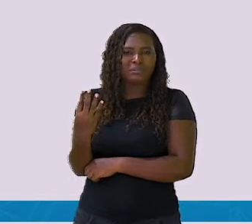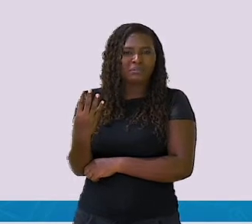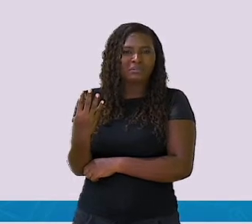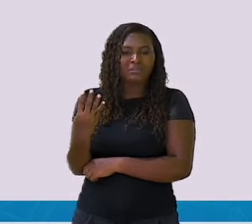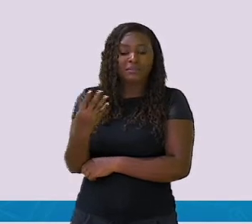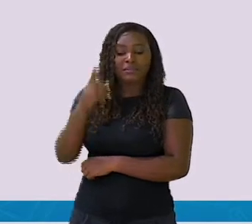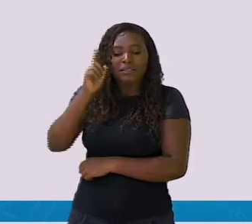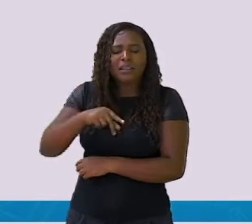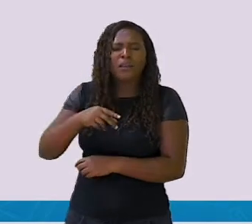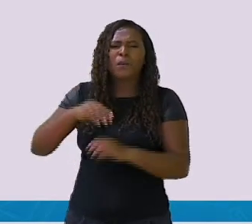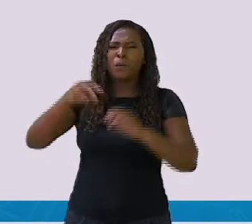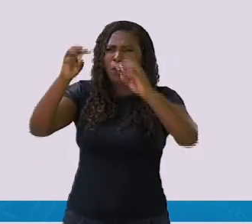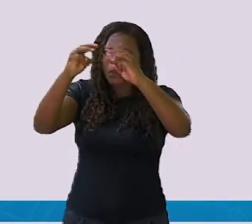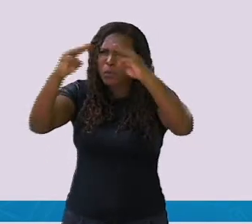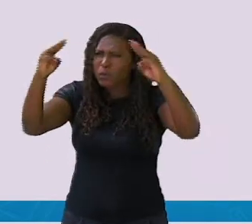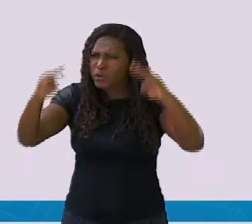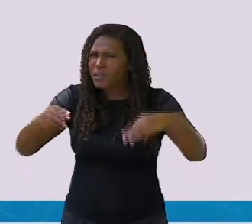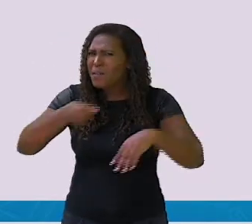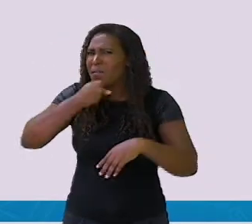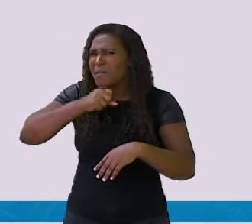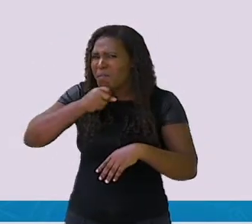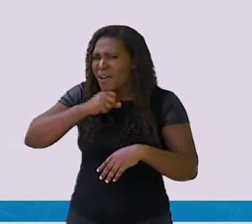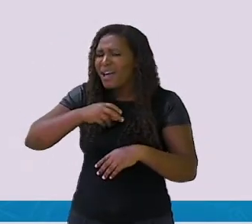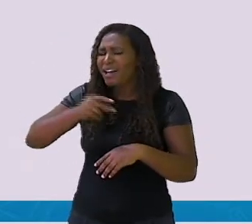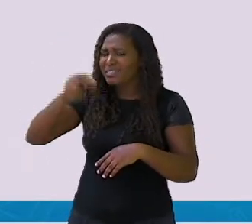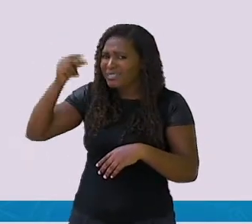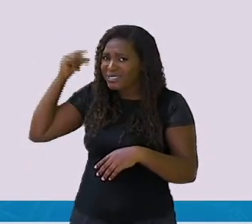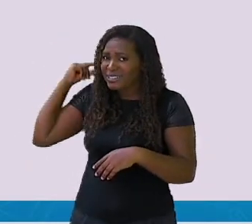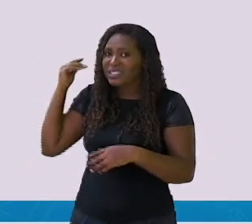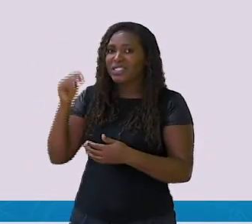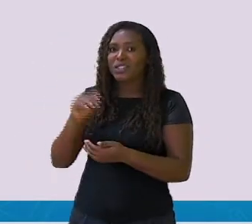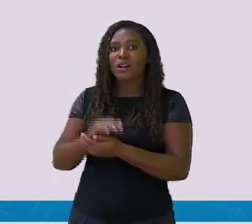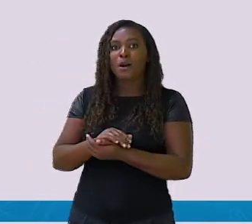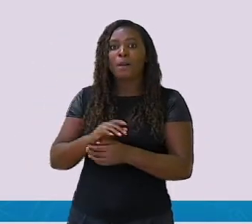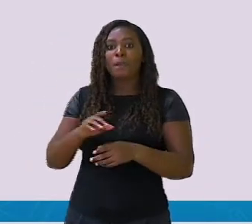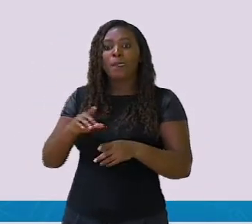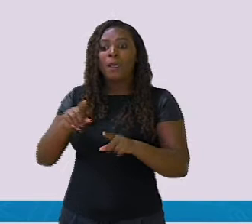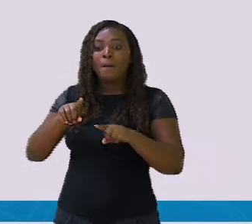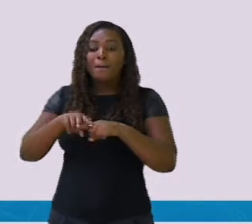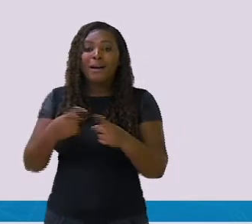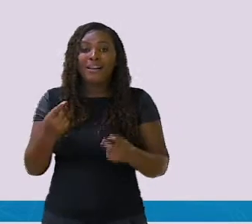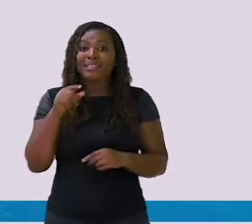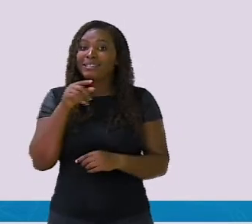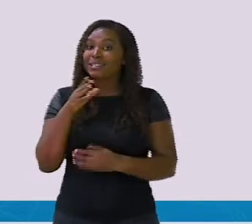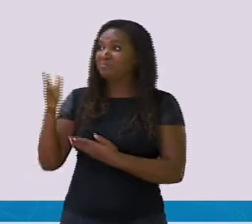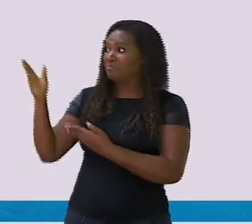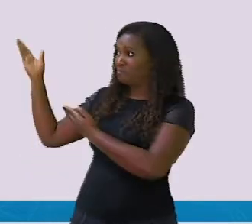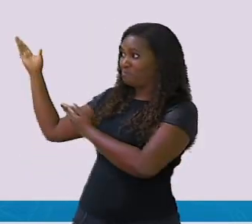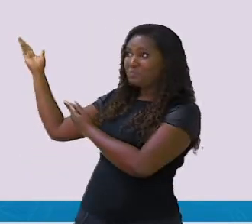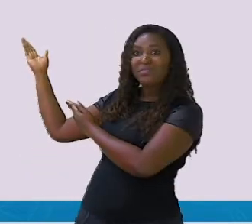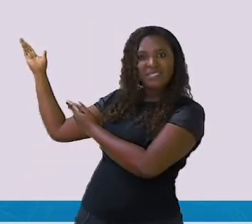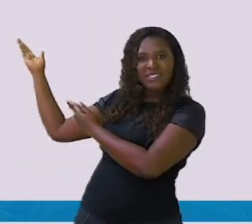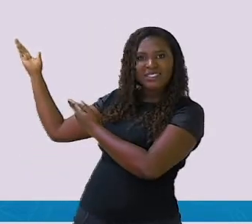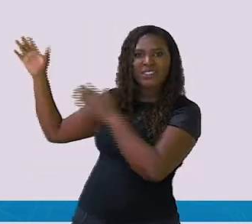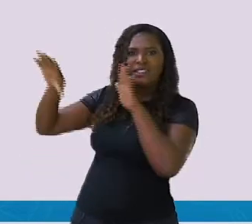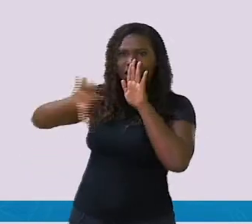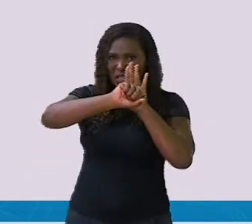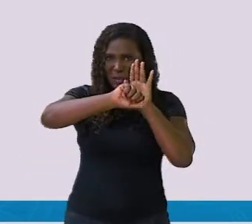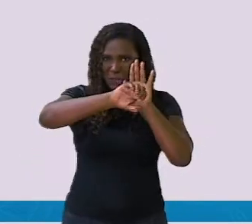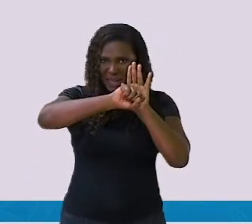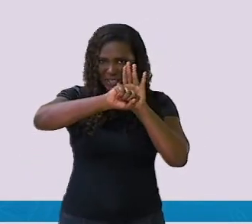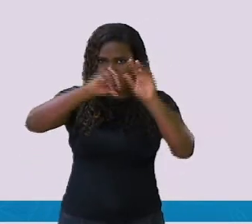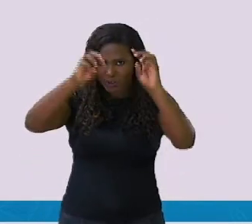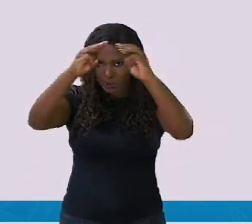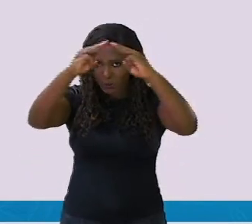é um processo, então ali naquele museu, eles começaram, eu trouxe uma imagem aí, eles